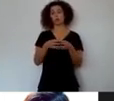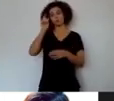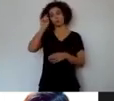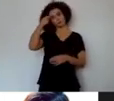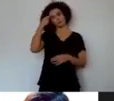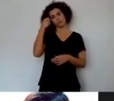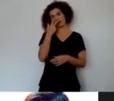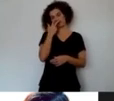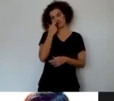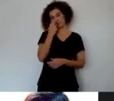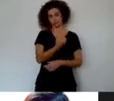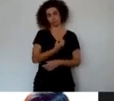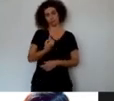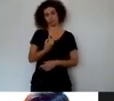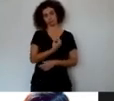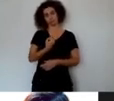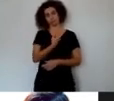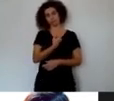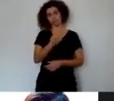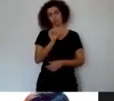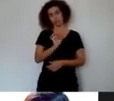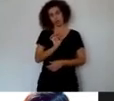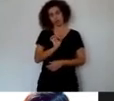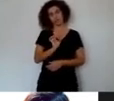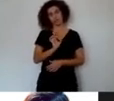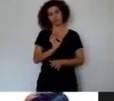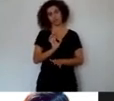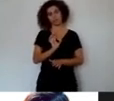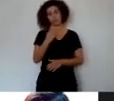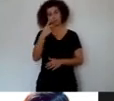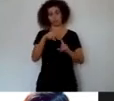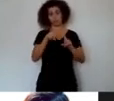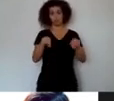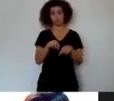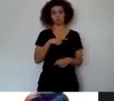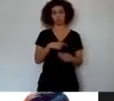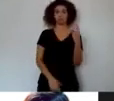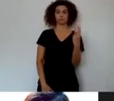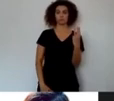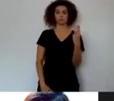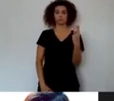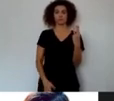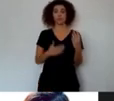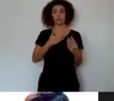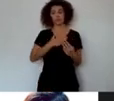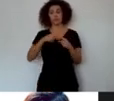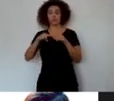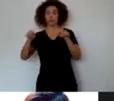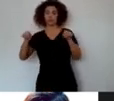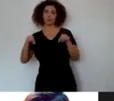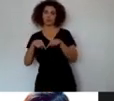sozinha quando ela ocupa alguns espaços. Na sua sala tem 3. Na minha sala também,